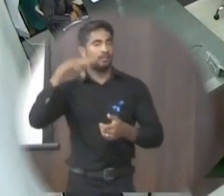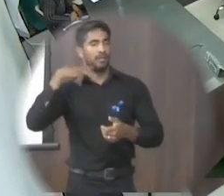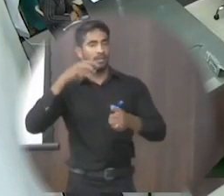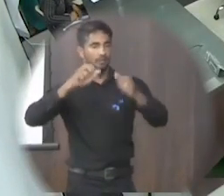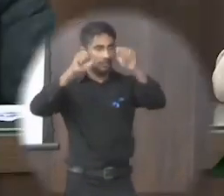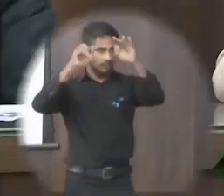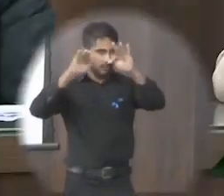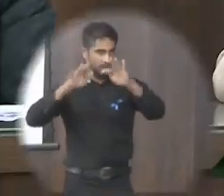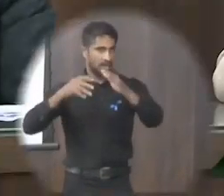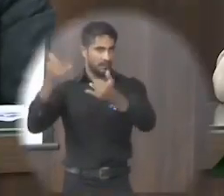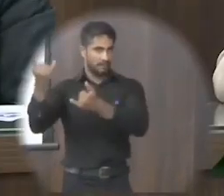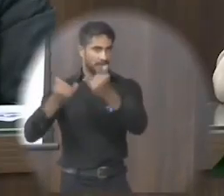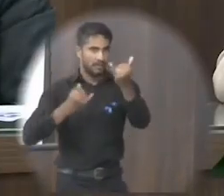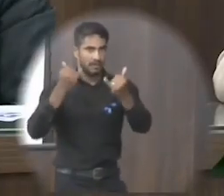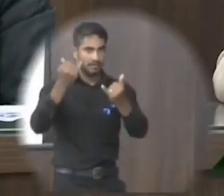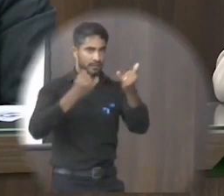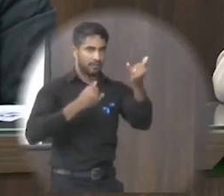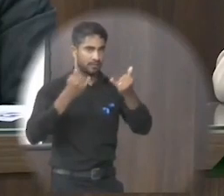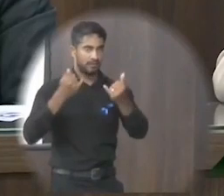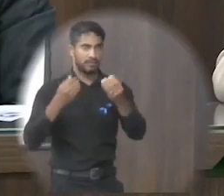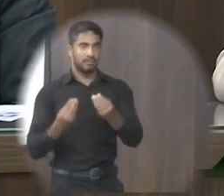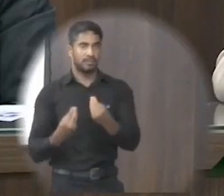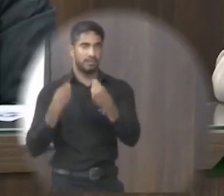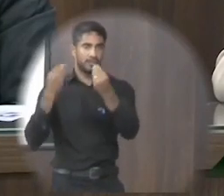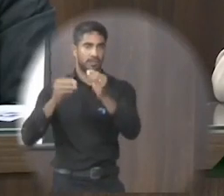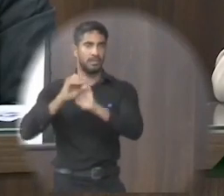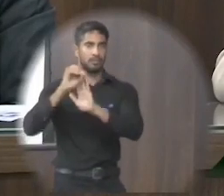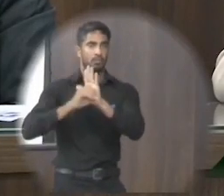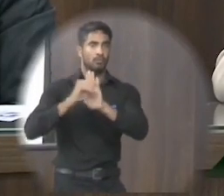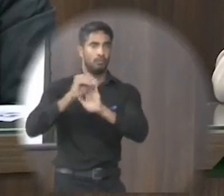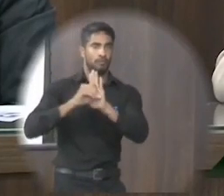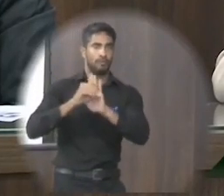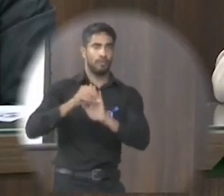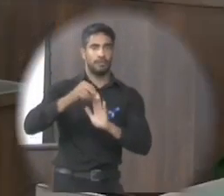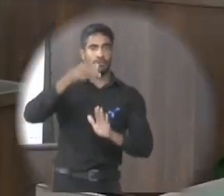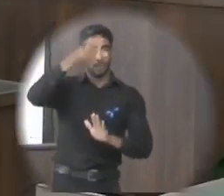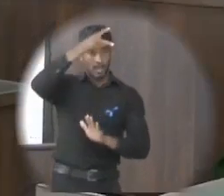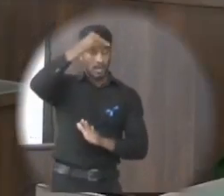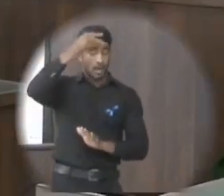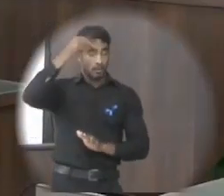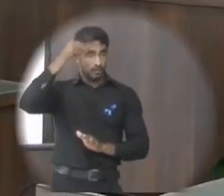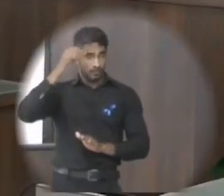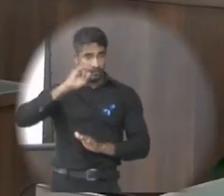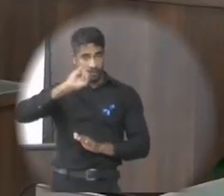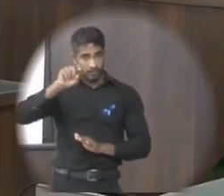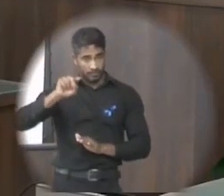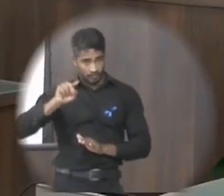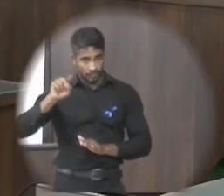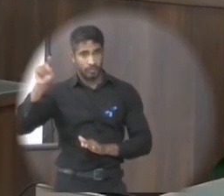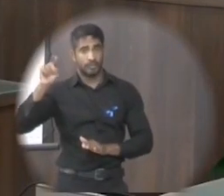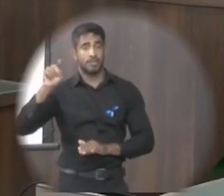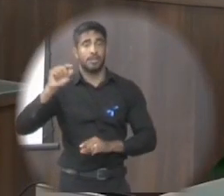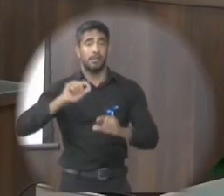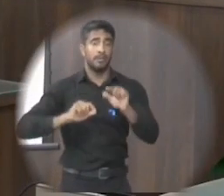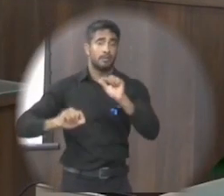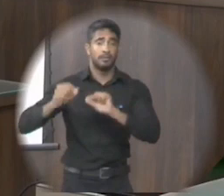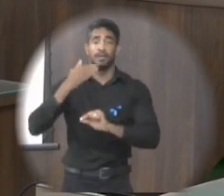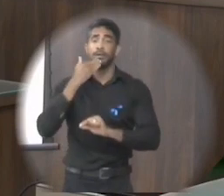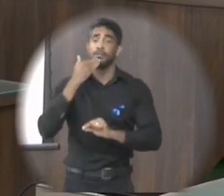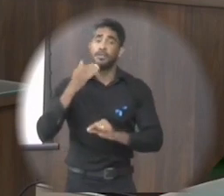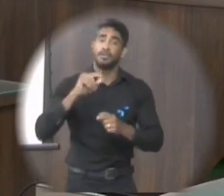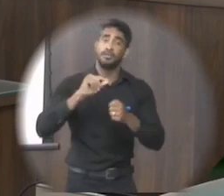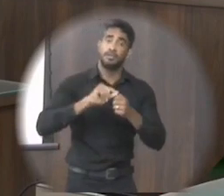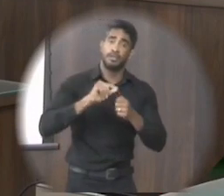subscreve vem na forma regimental requerer que seja enviado ofício ao prefeito de Janaúba, senhor José Aparecido Mendes Santos, solicitando que